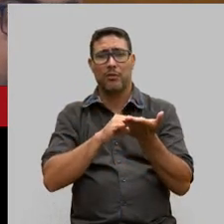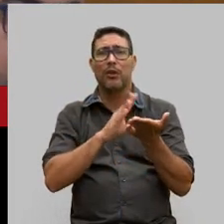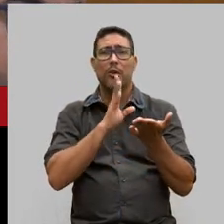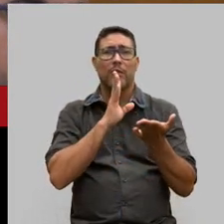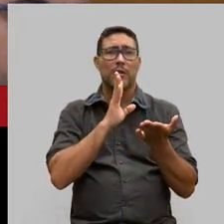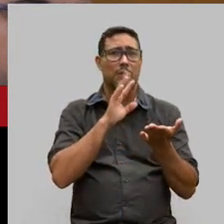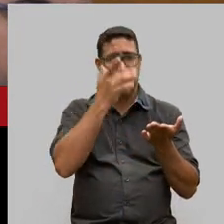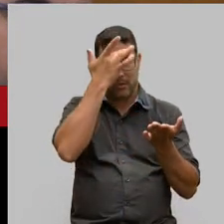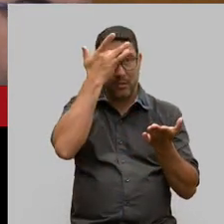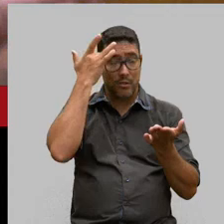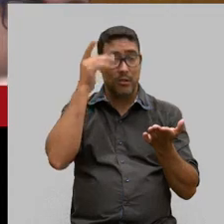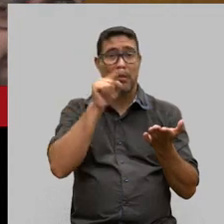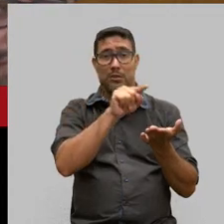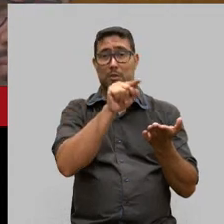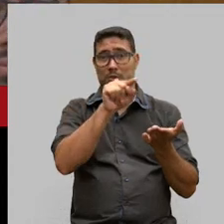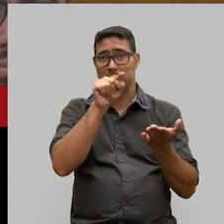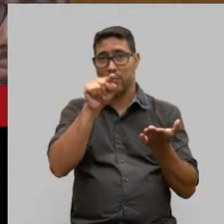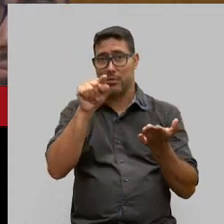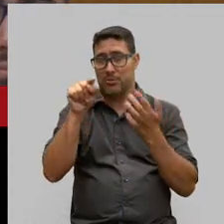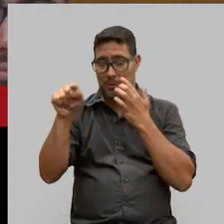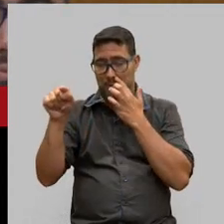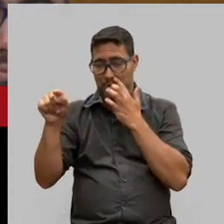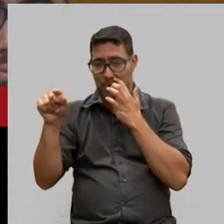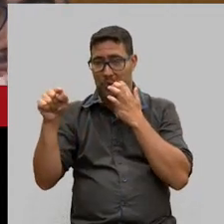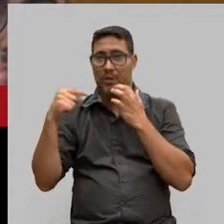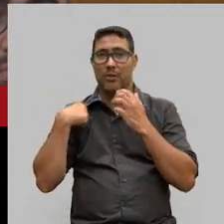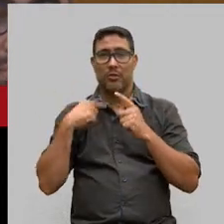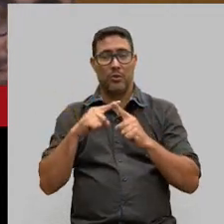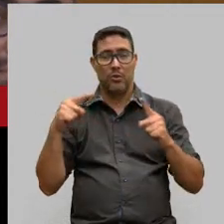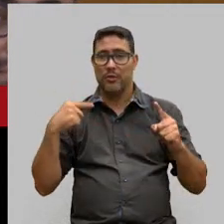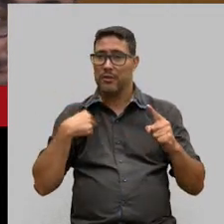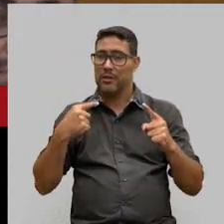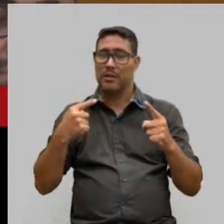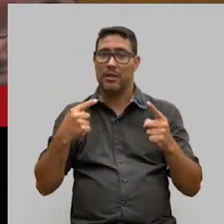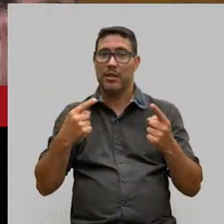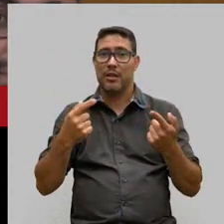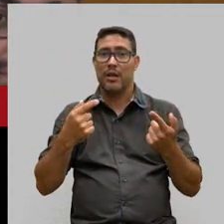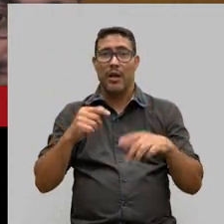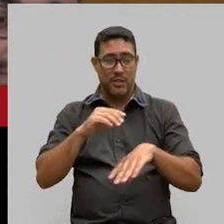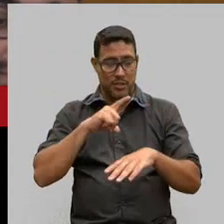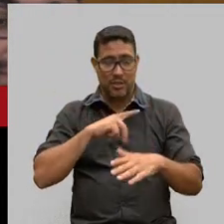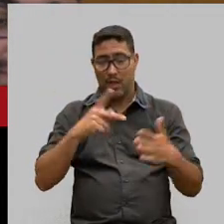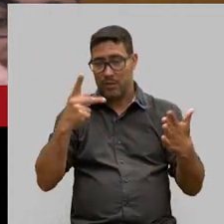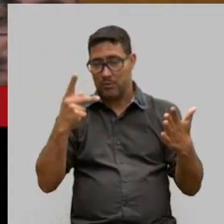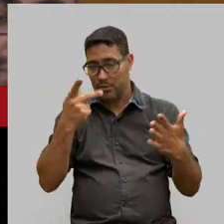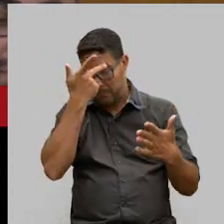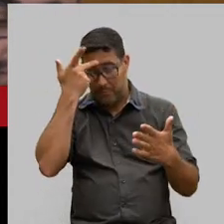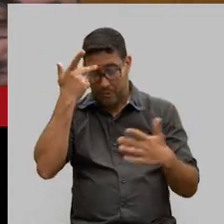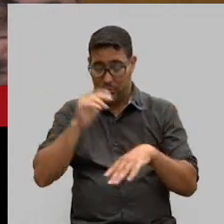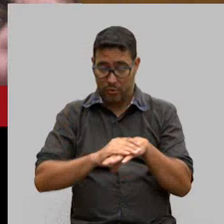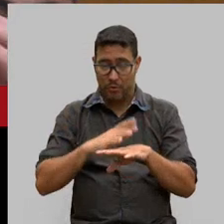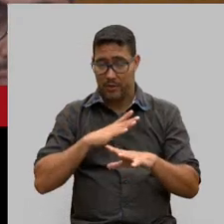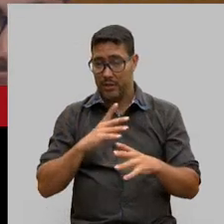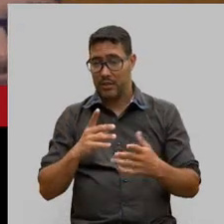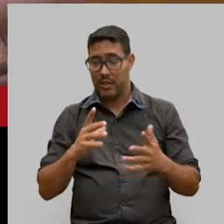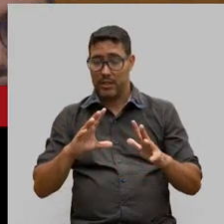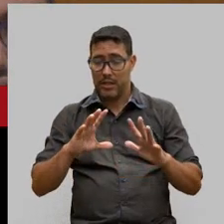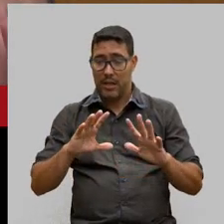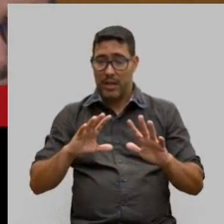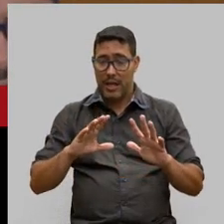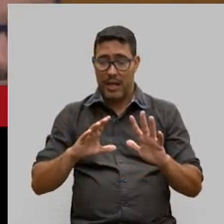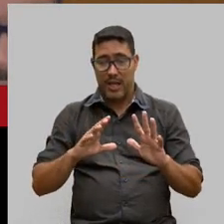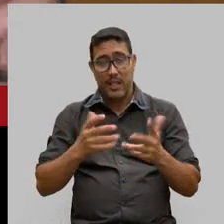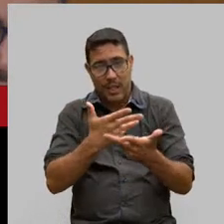pessoas até que se debruçam em cima de uma causa que a gente tem os reais defensores e os reais talvez